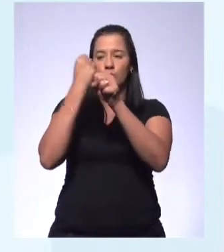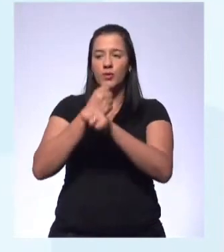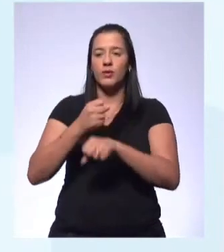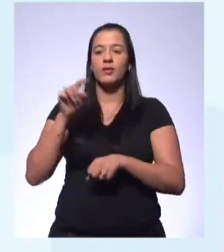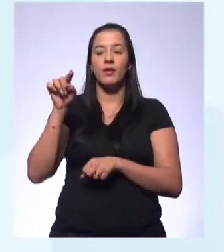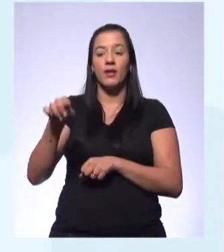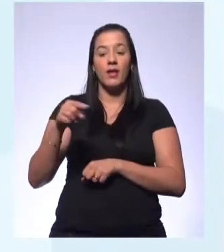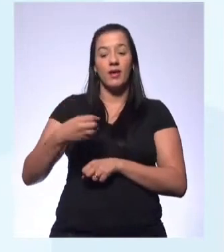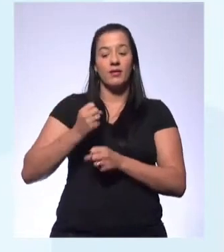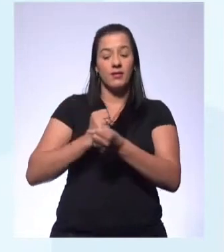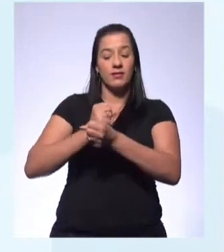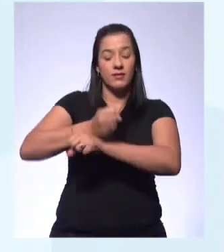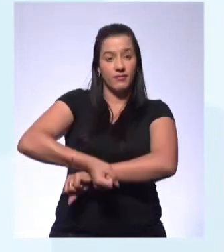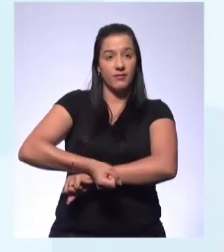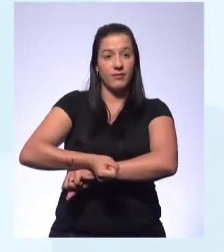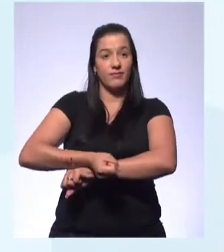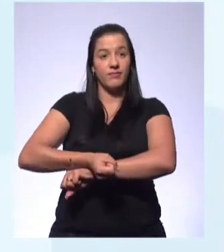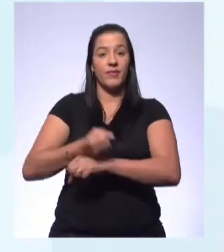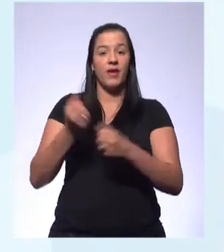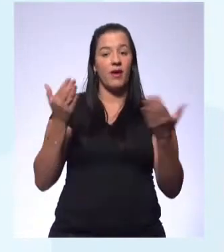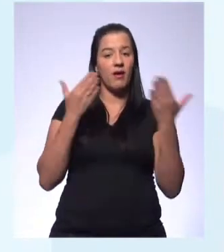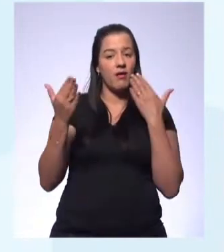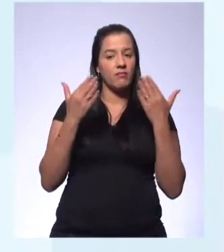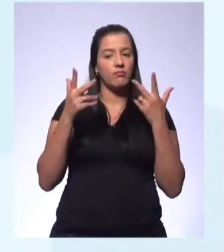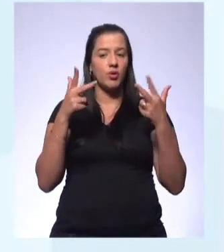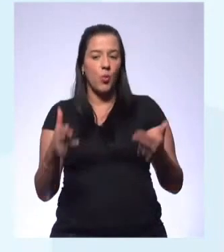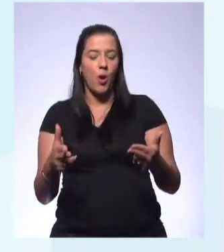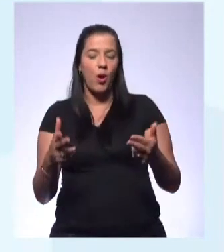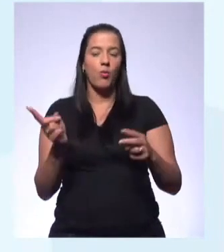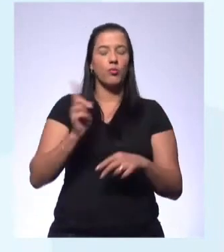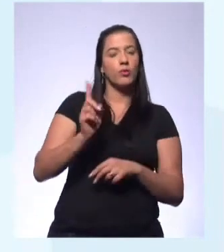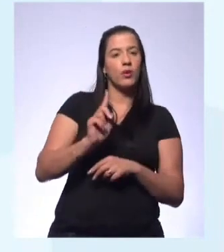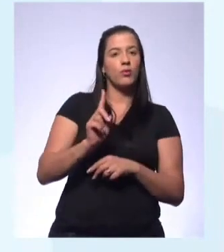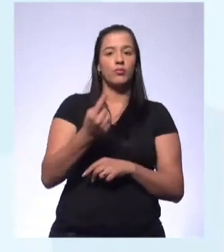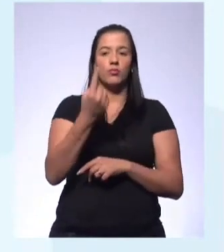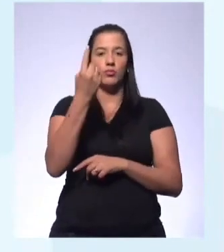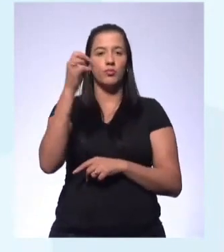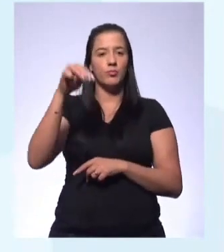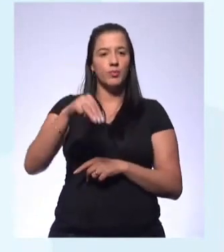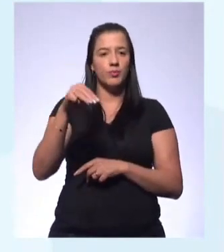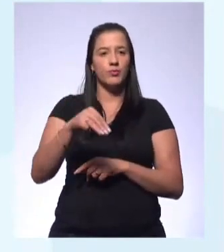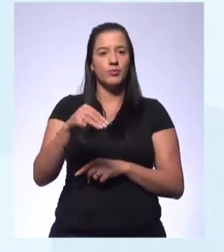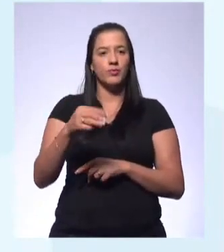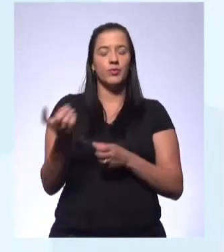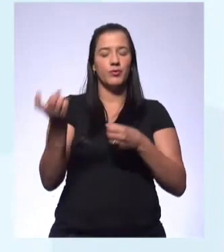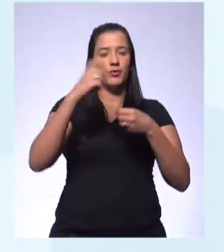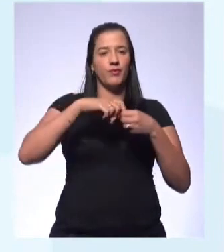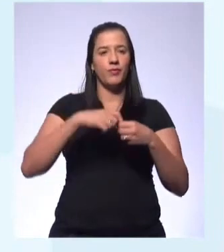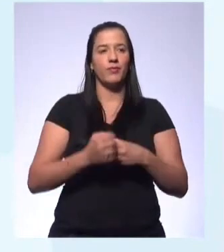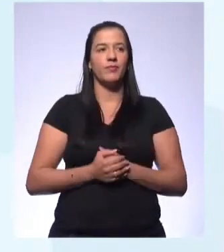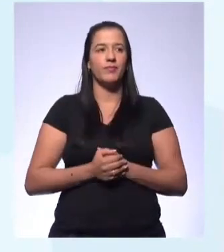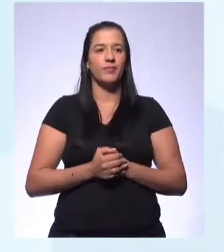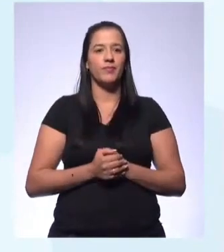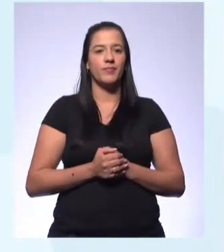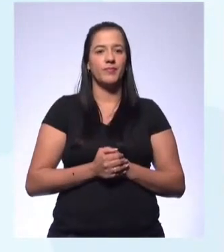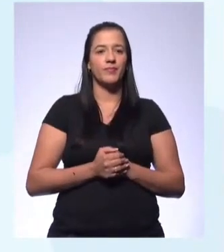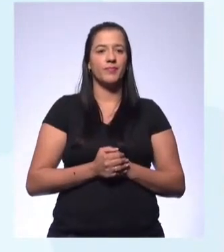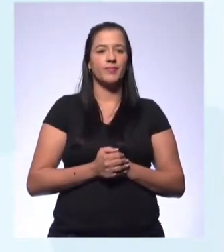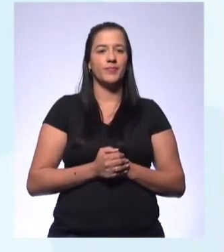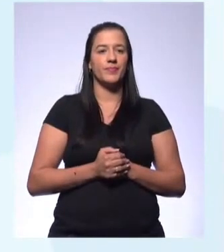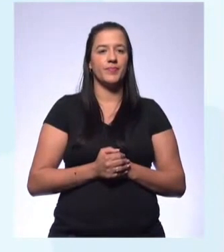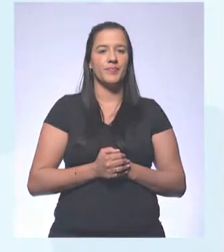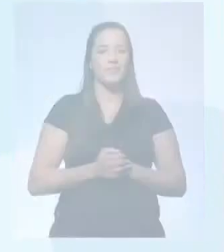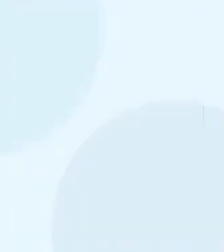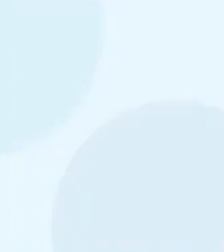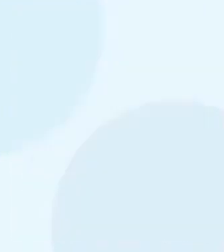da escravidão? Tem semelhança? Não? Um minuto e a gente já volta. Acho que um minuto está tranquilo para responder. Vamos lá, gente.